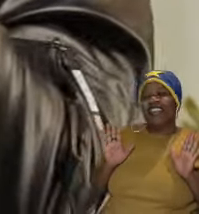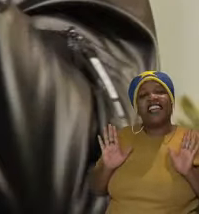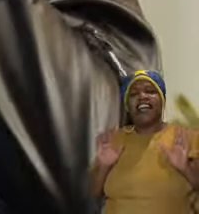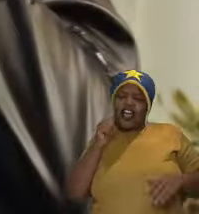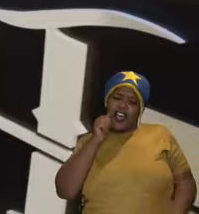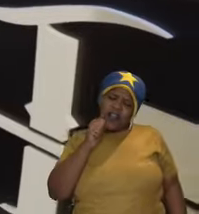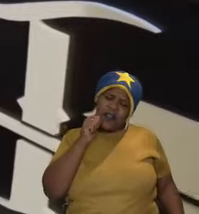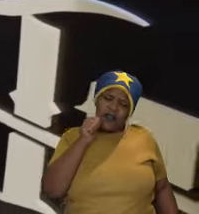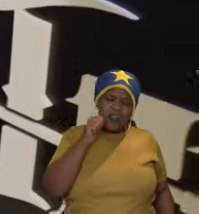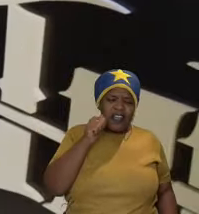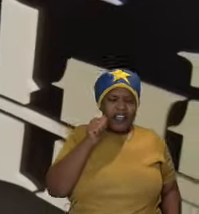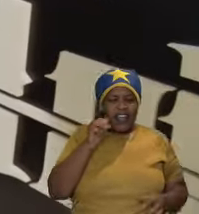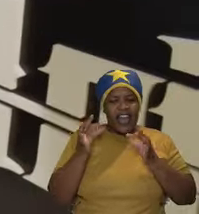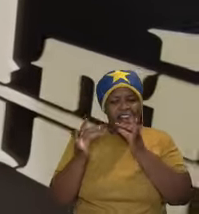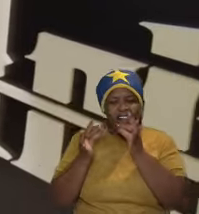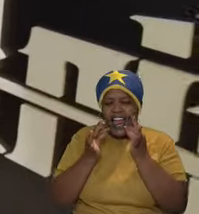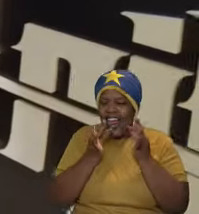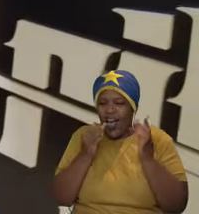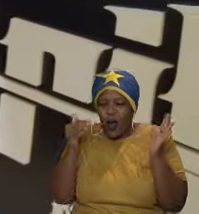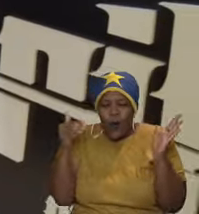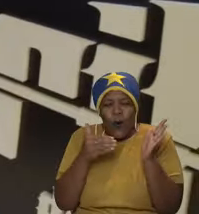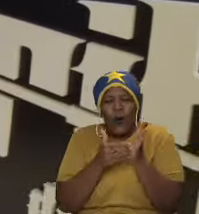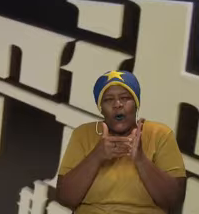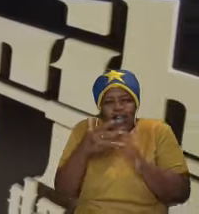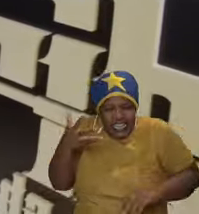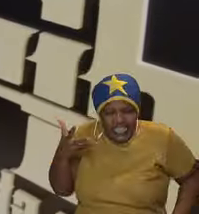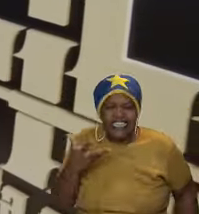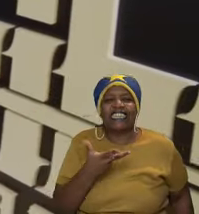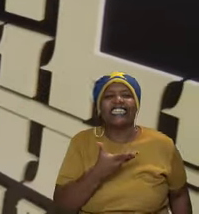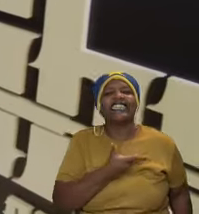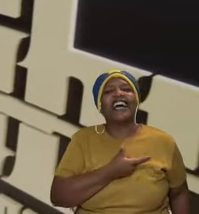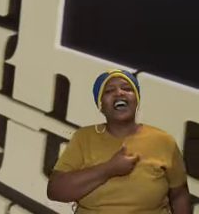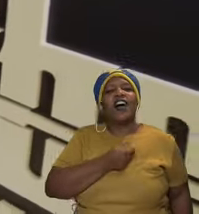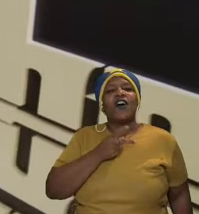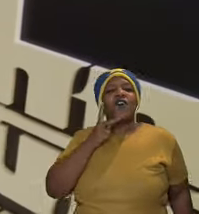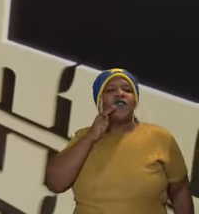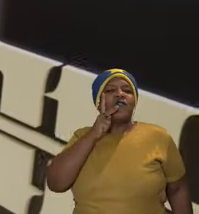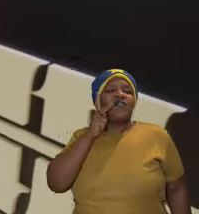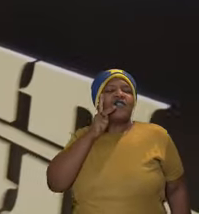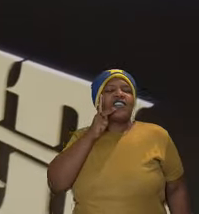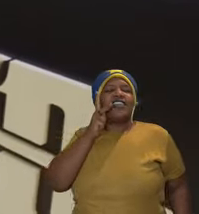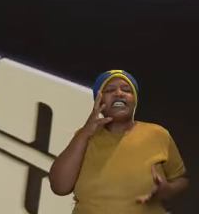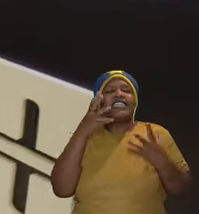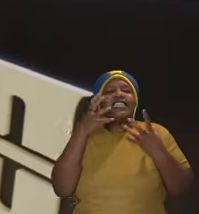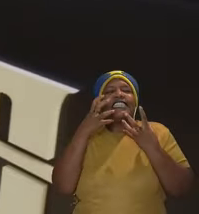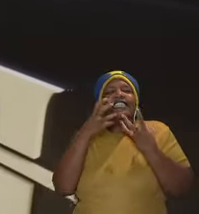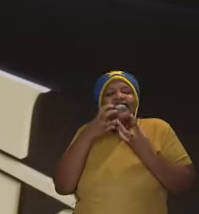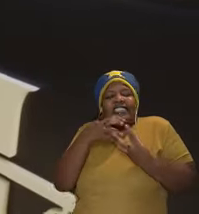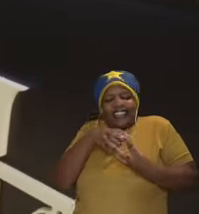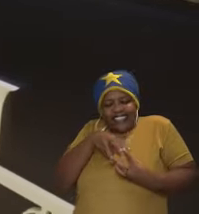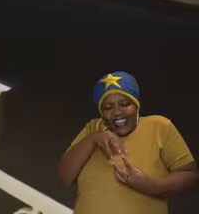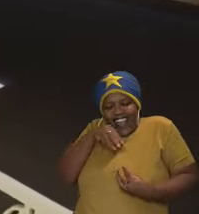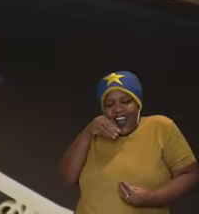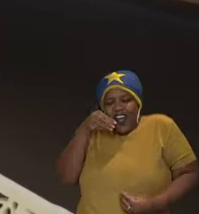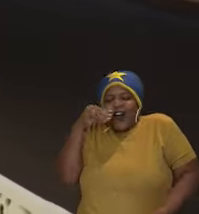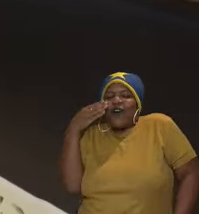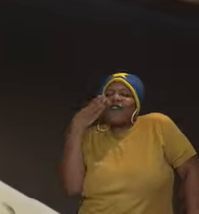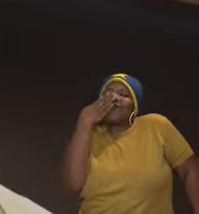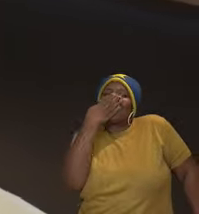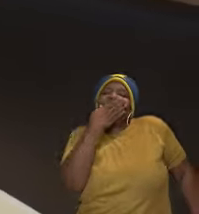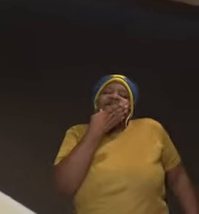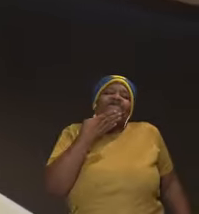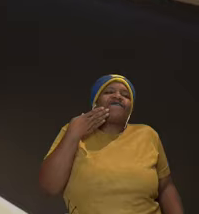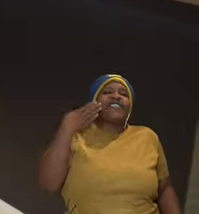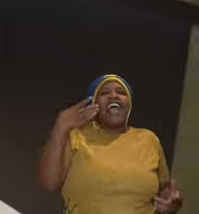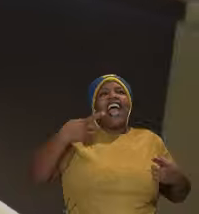Ela é tipo aquela seda que salva, tipo vinho seco que adoça a alma, como aquela guerra